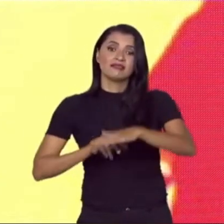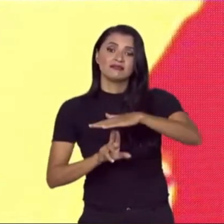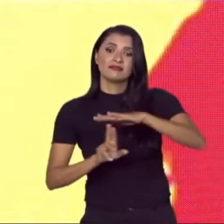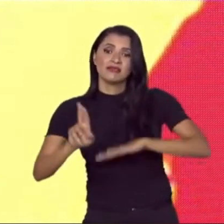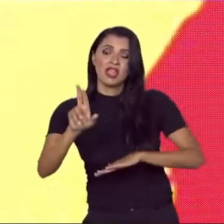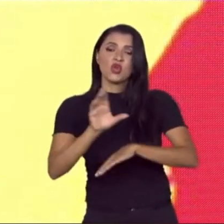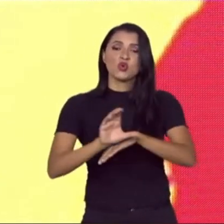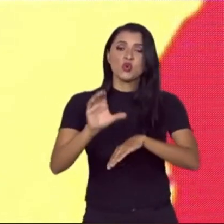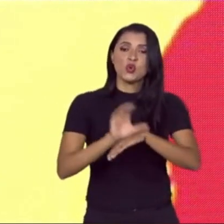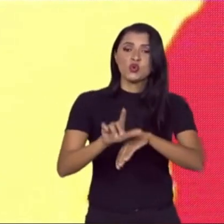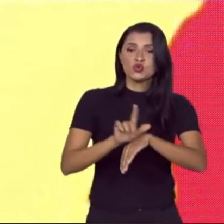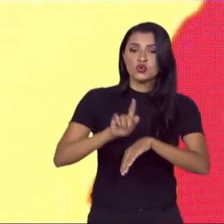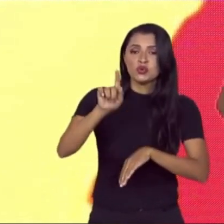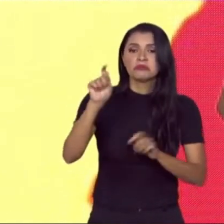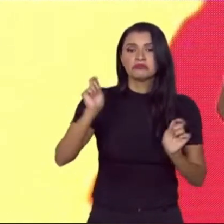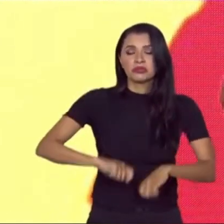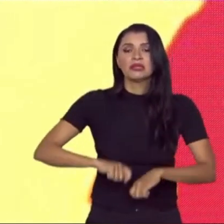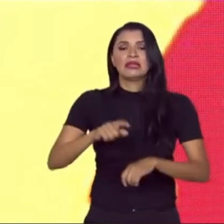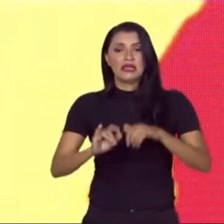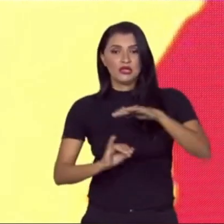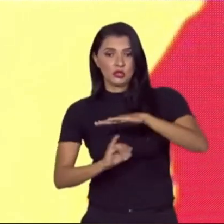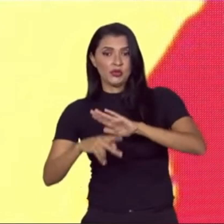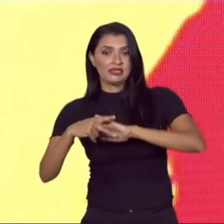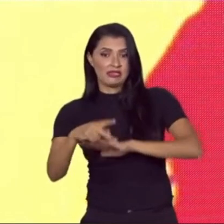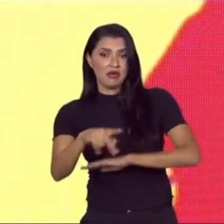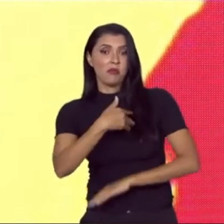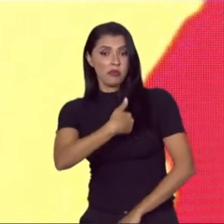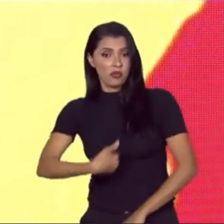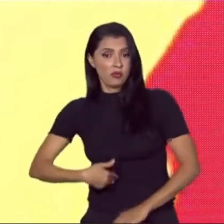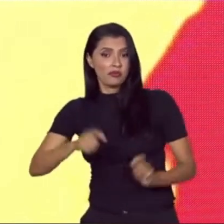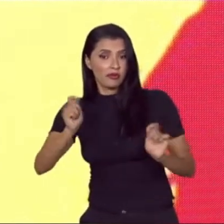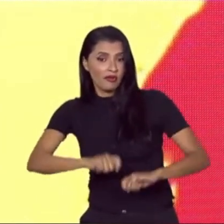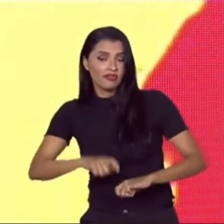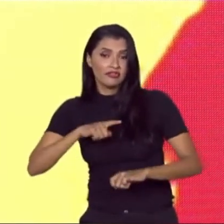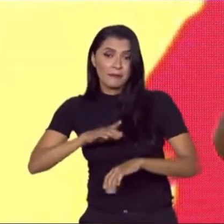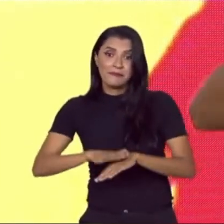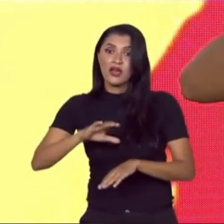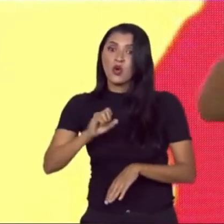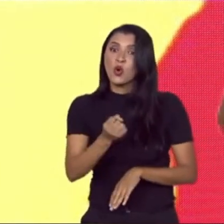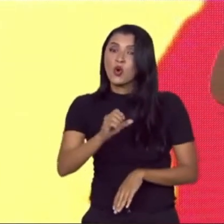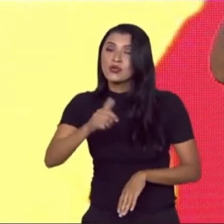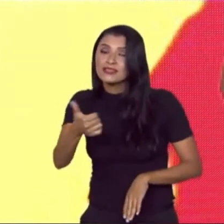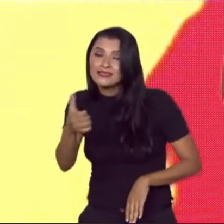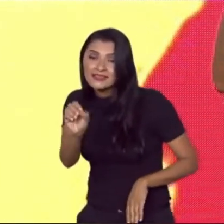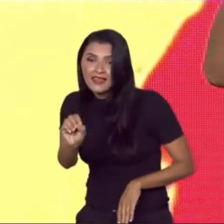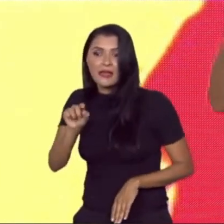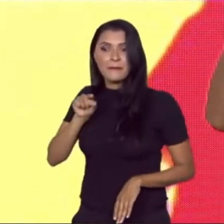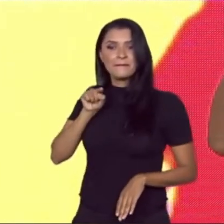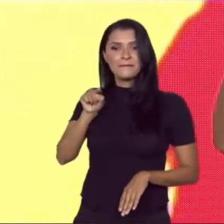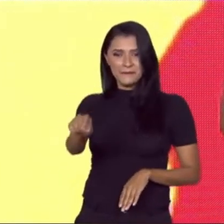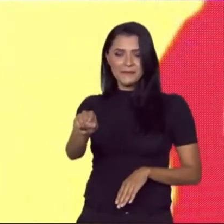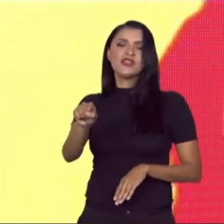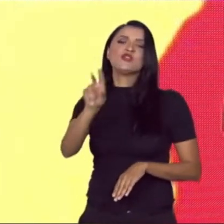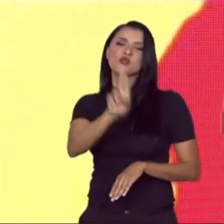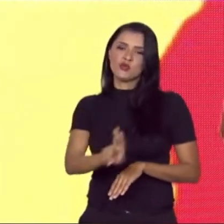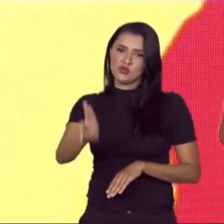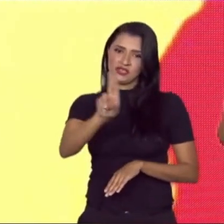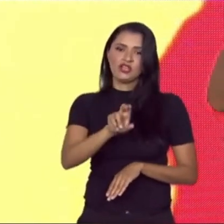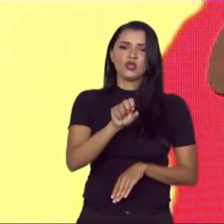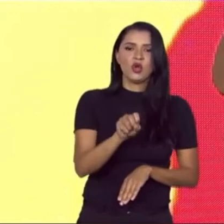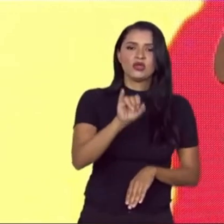ingressassem em curso de graduação das instituições públicas, sendo mais de 810 mil por intermédio do